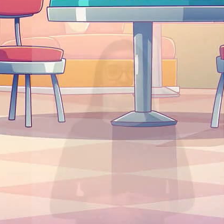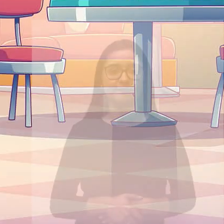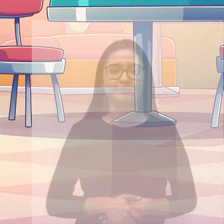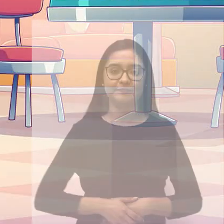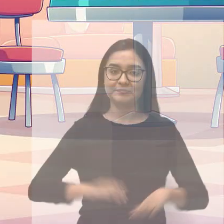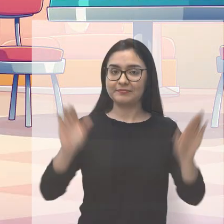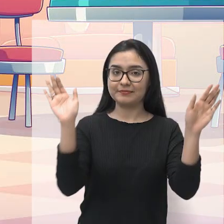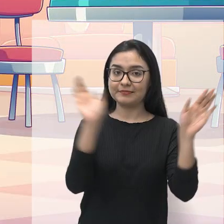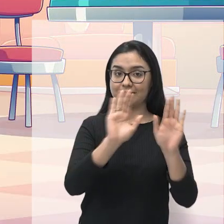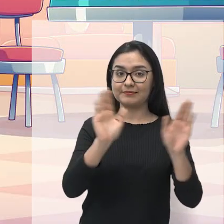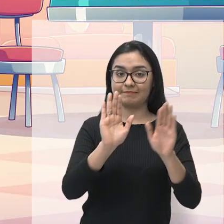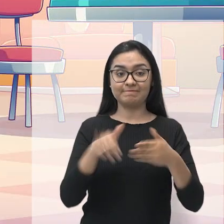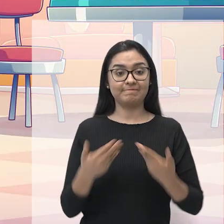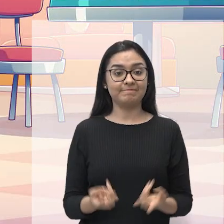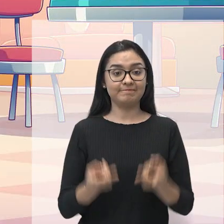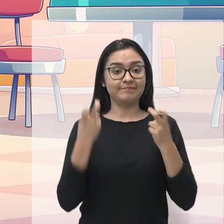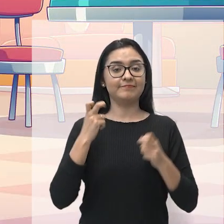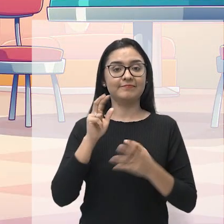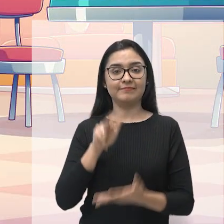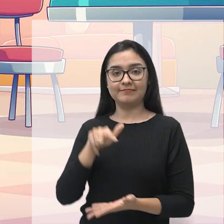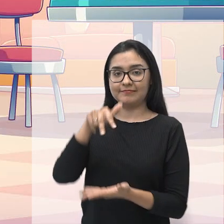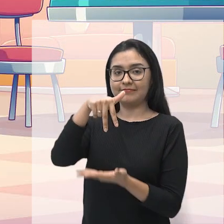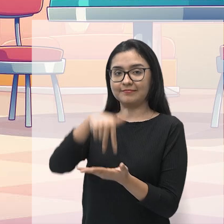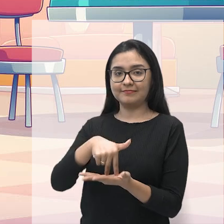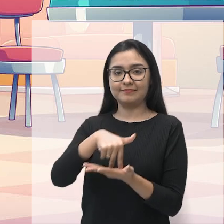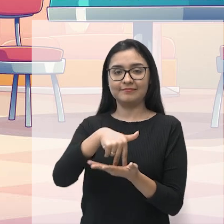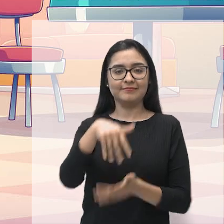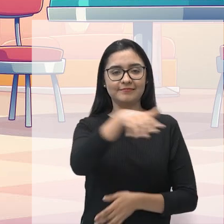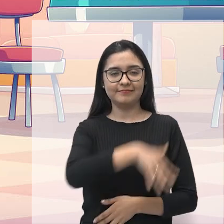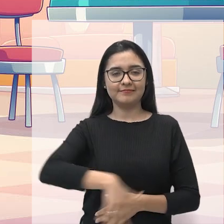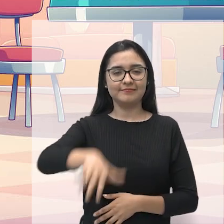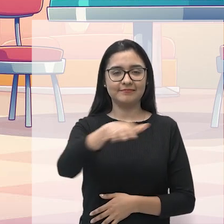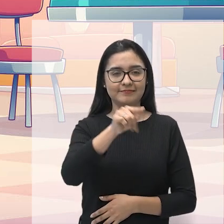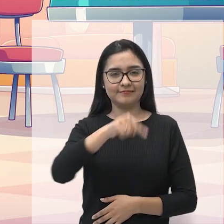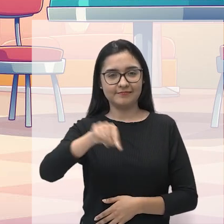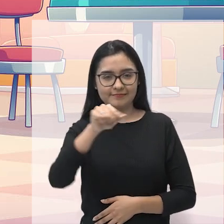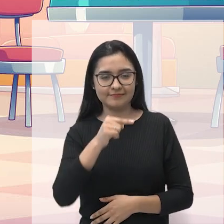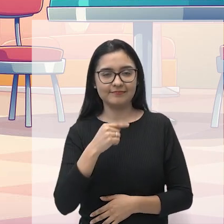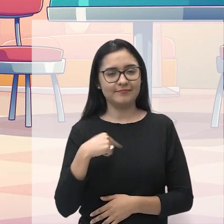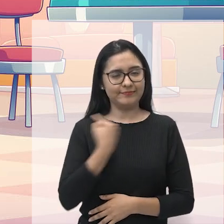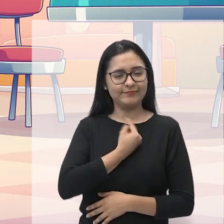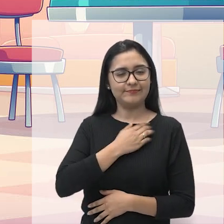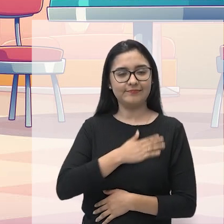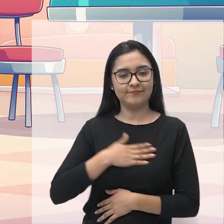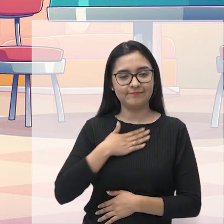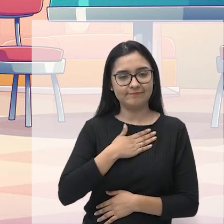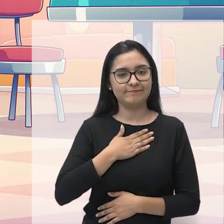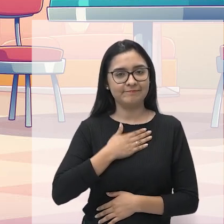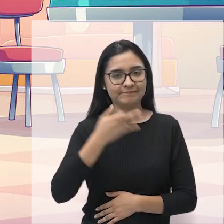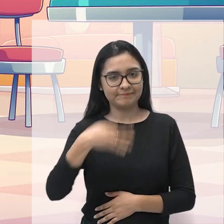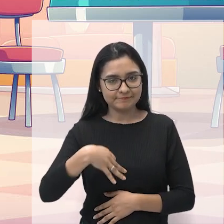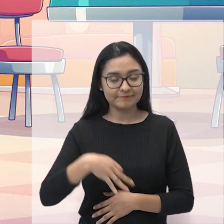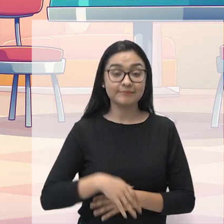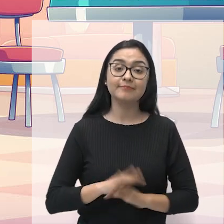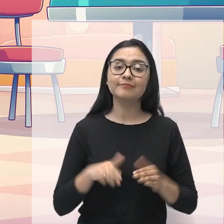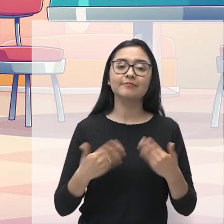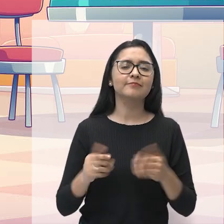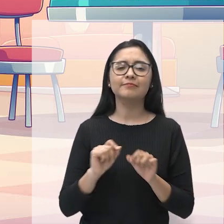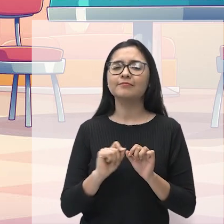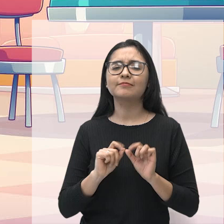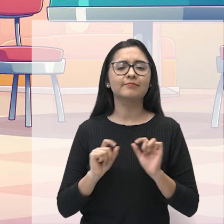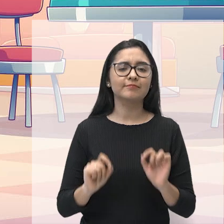Olá! Olha onde a professora está, num ambiente que todos gostamos, certo? Para